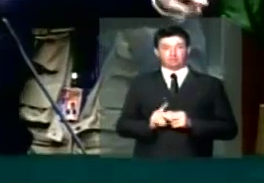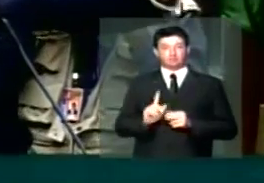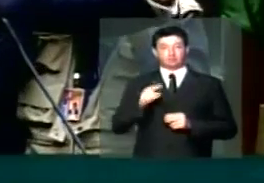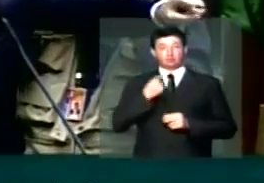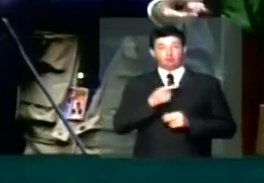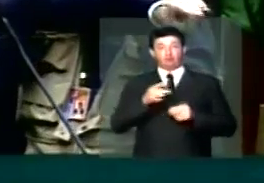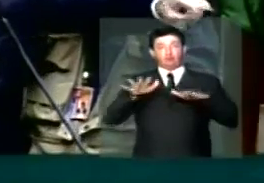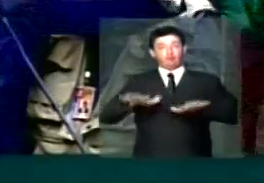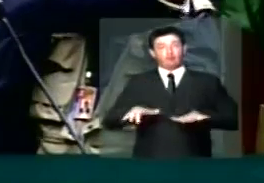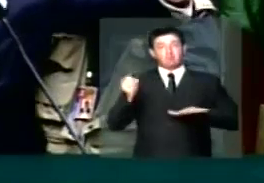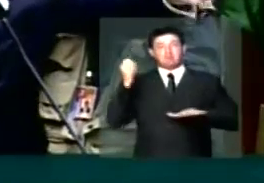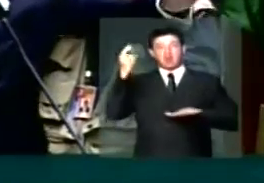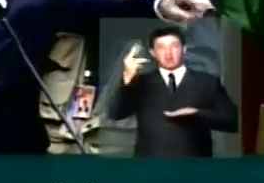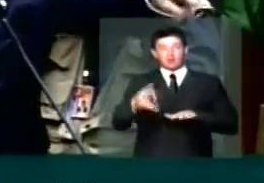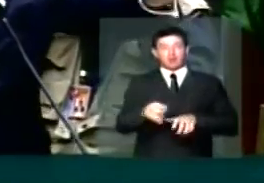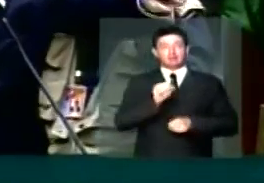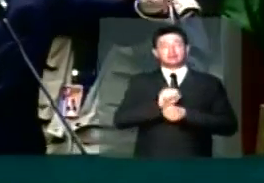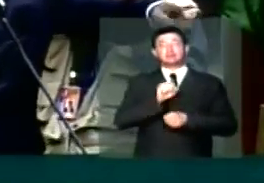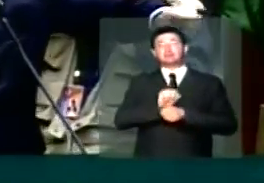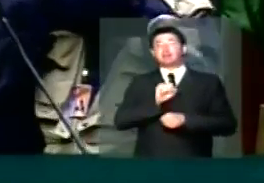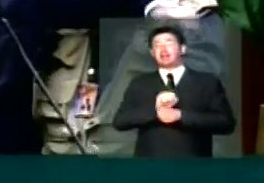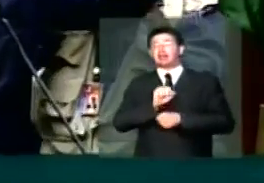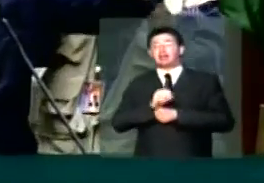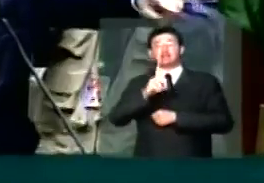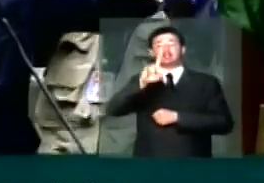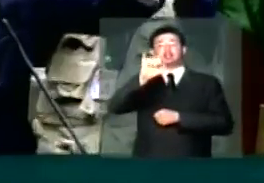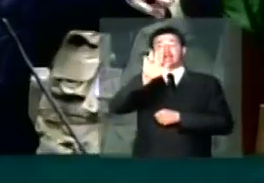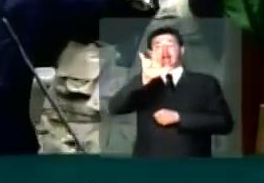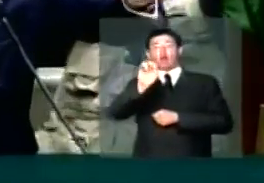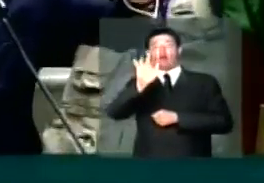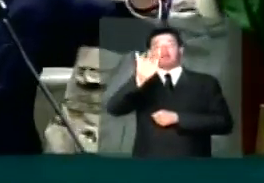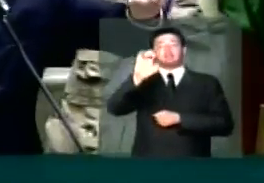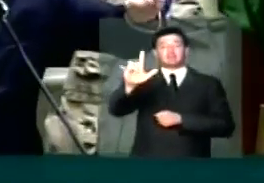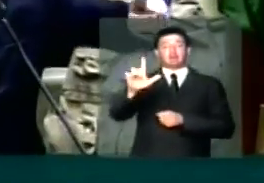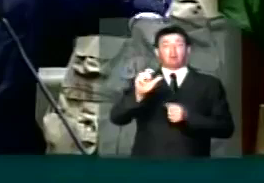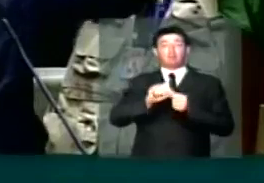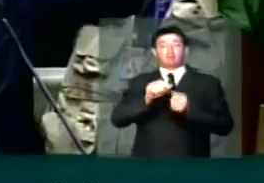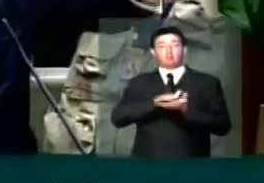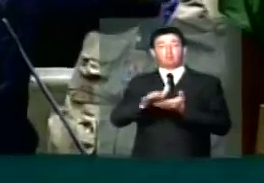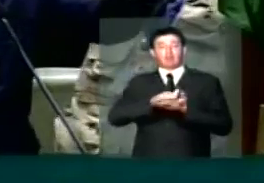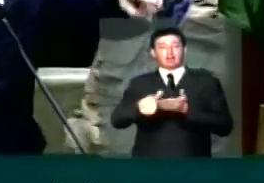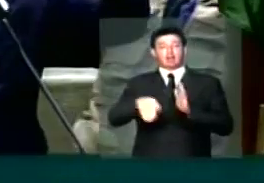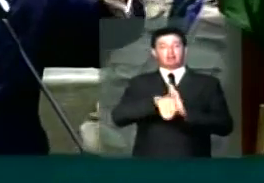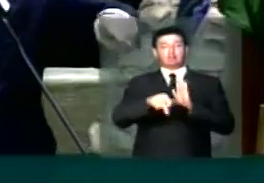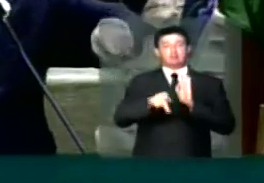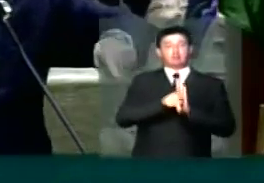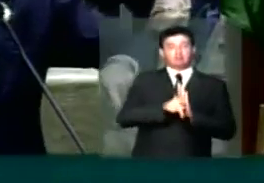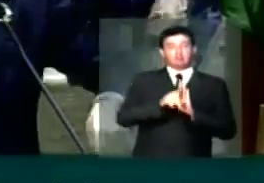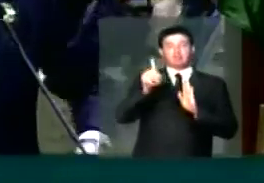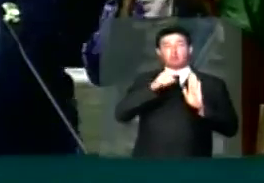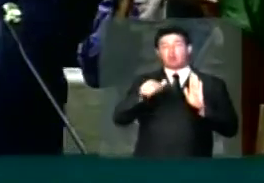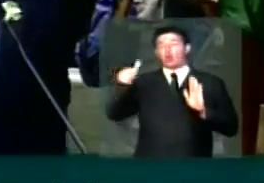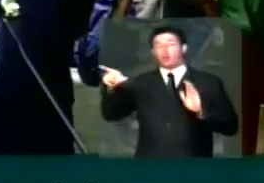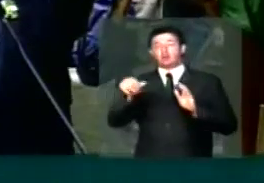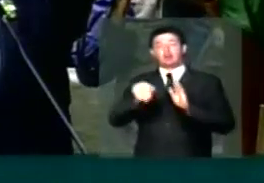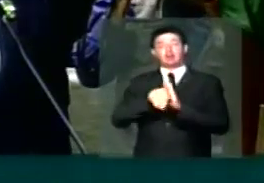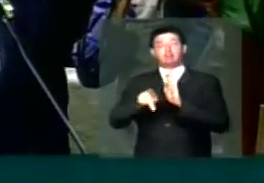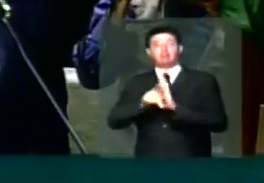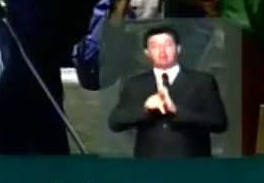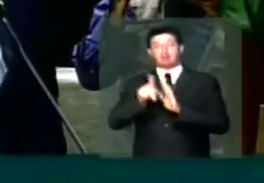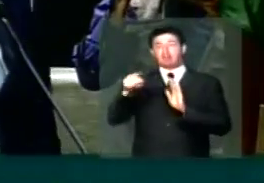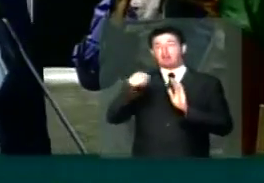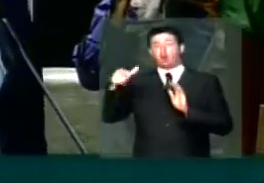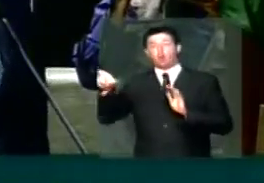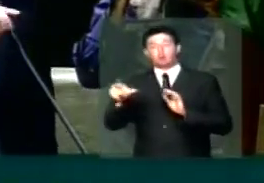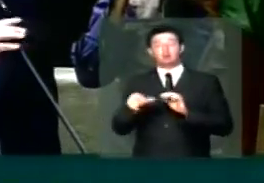passamos madrugada aqui, esperando um diário oficial para publicar uma medida provisória, revogando outra medida provisória, para